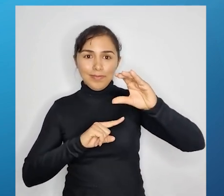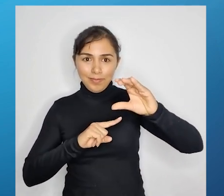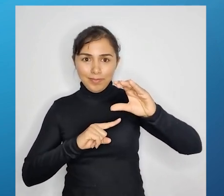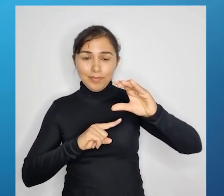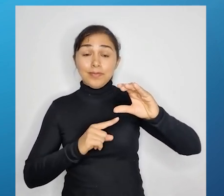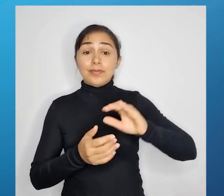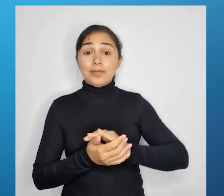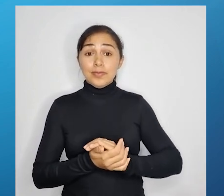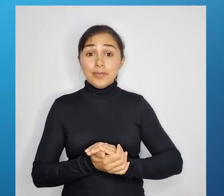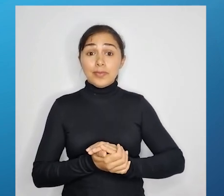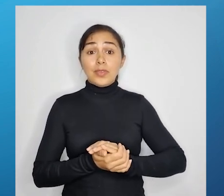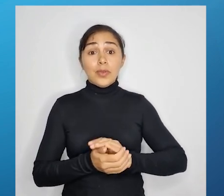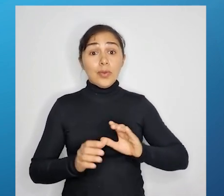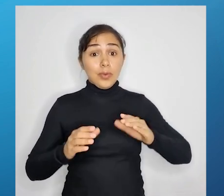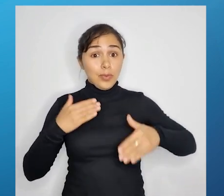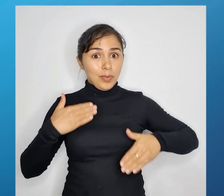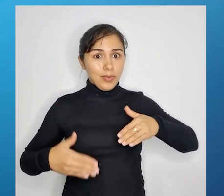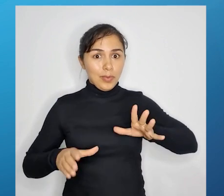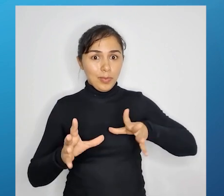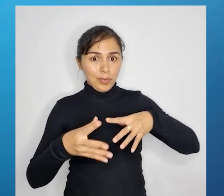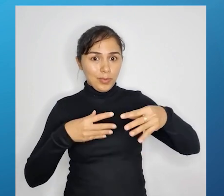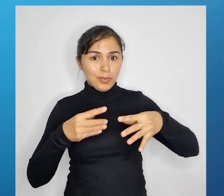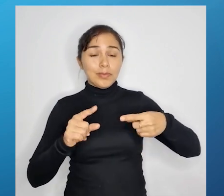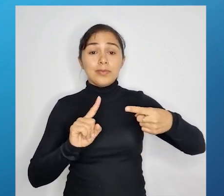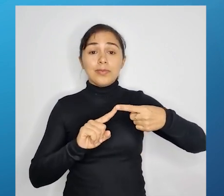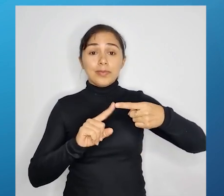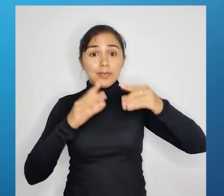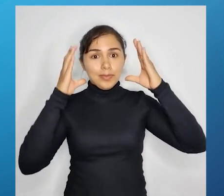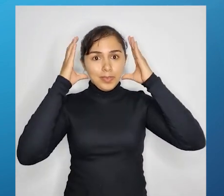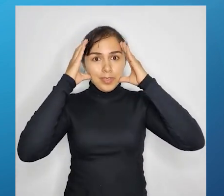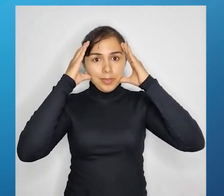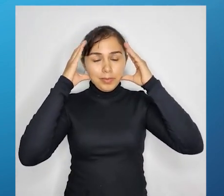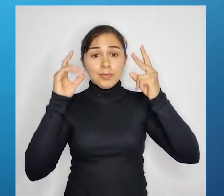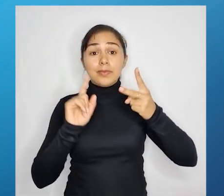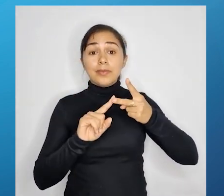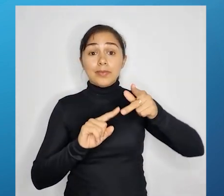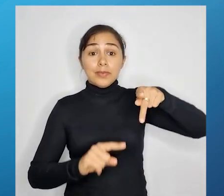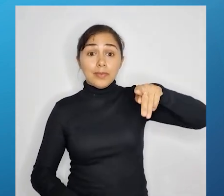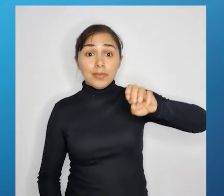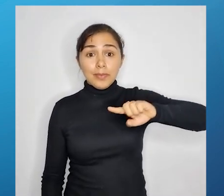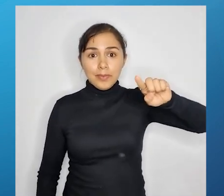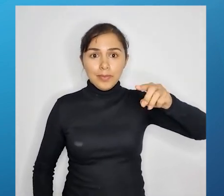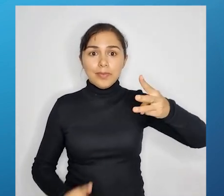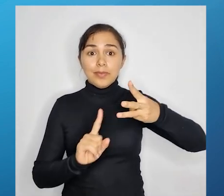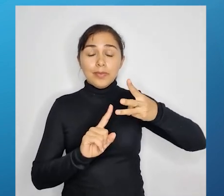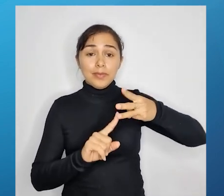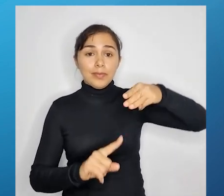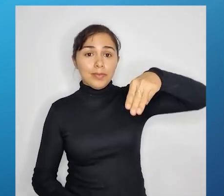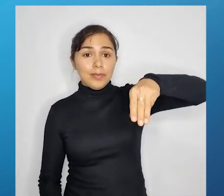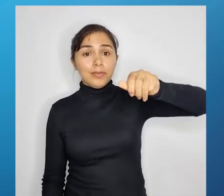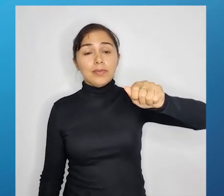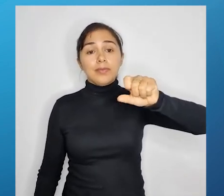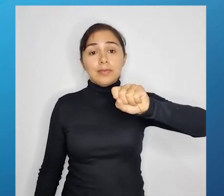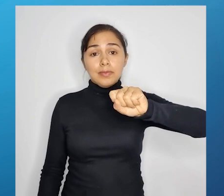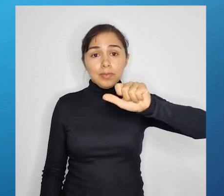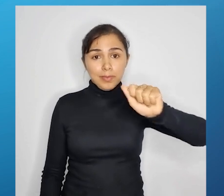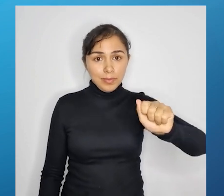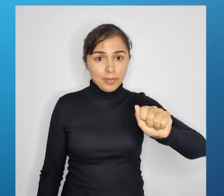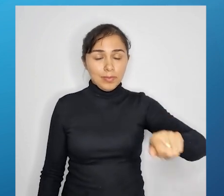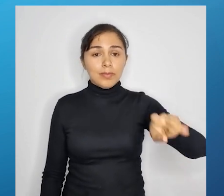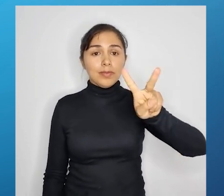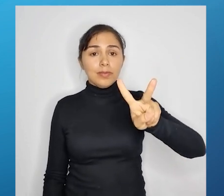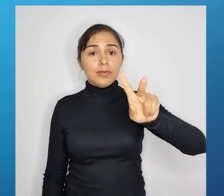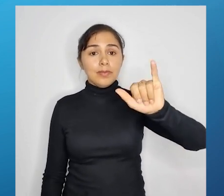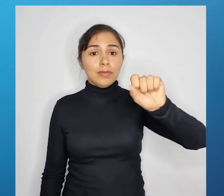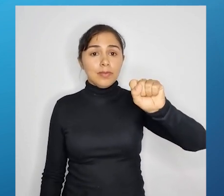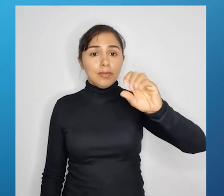o corpo de um molusco é dividido em cabeça, pé e massa visceral, ou também chamado saco visceral. O pé é a porção